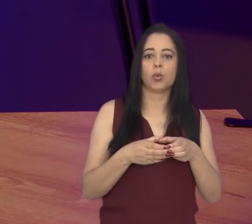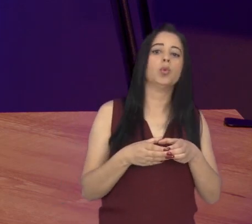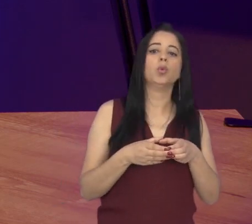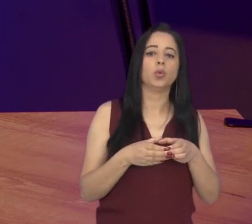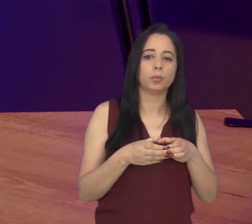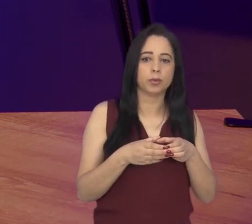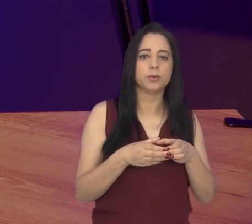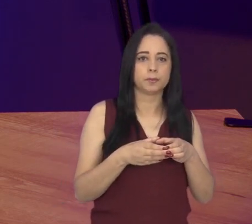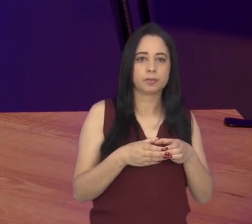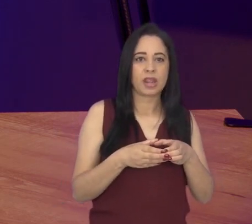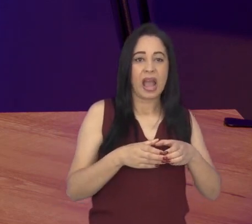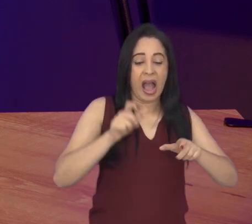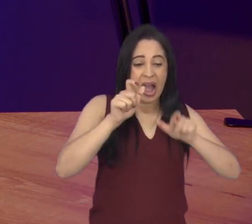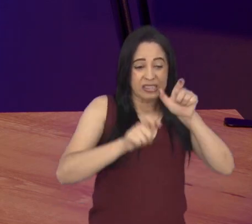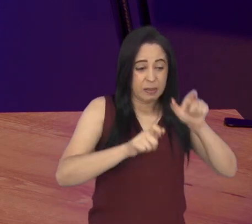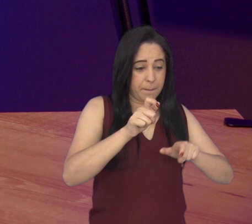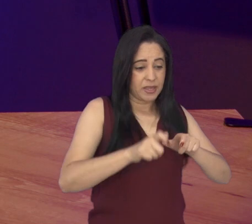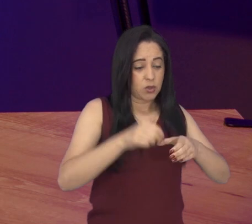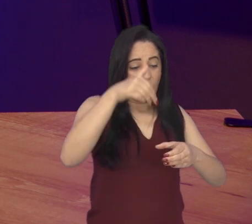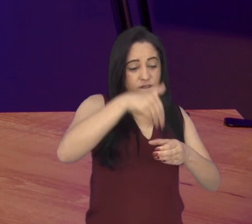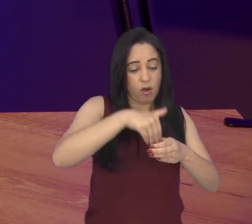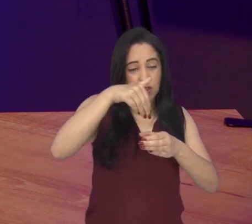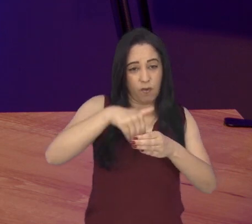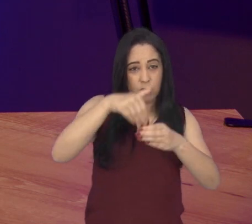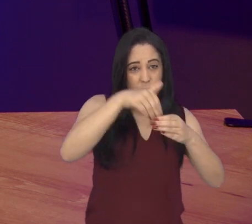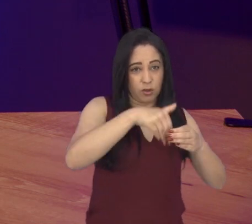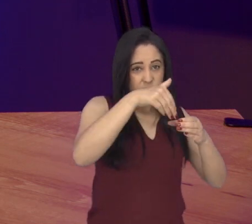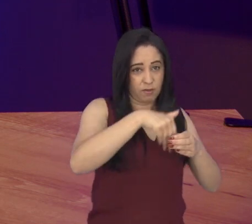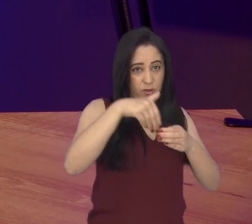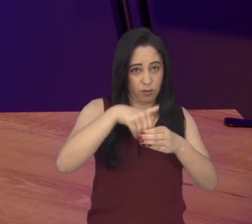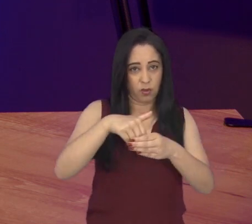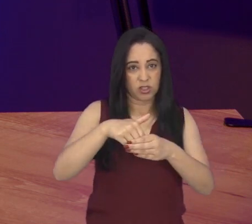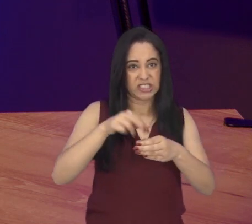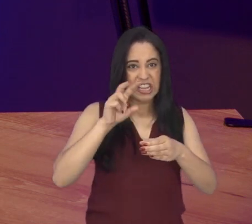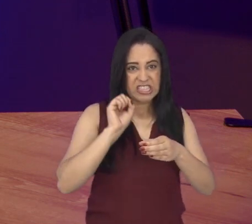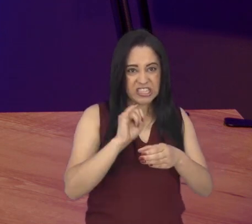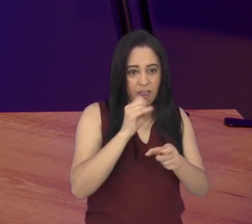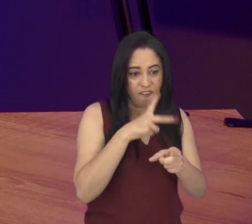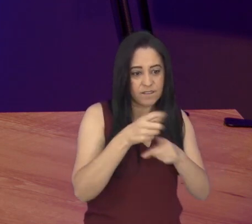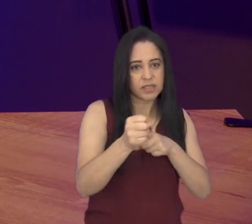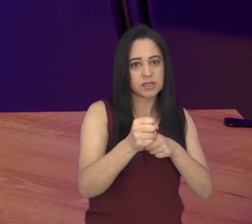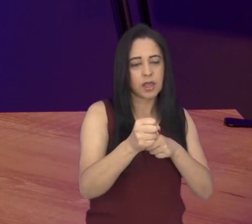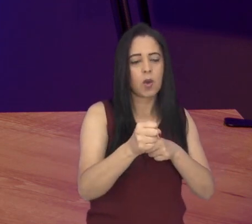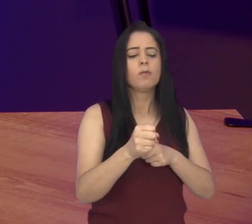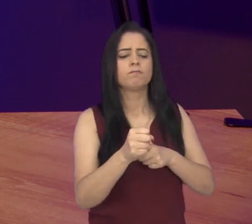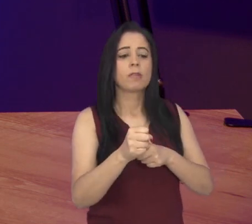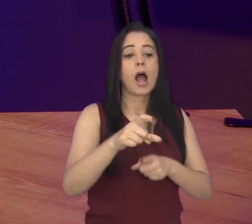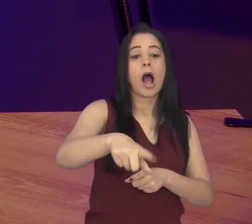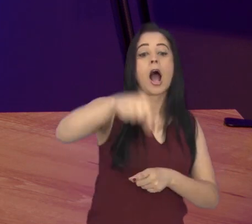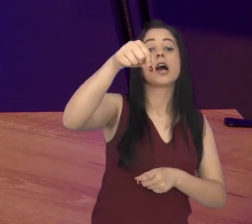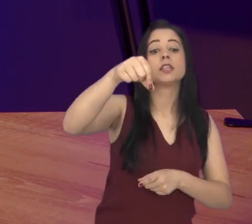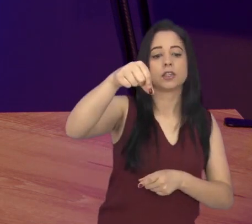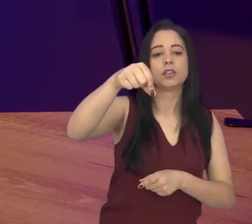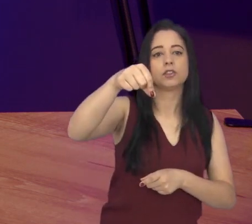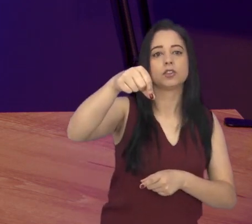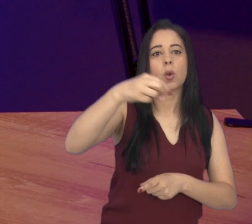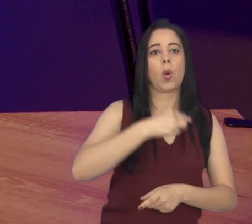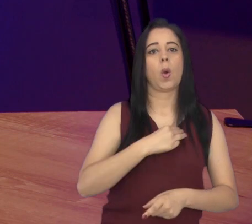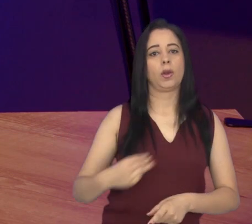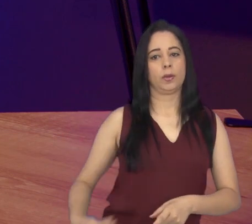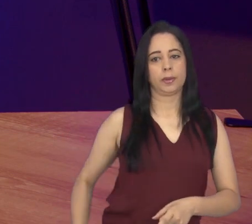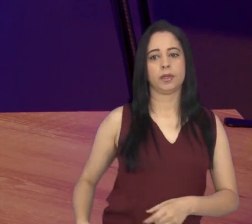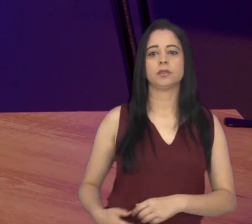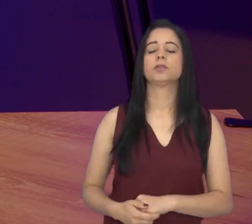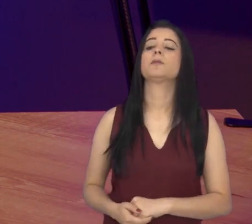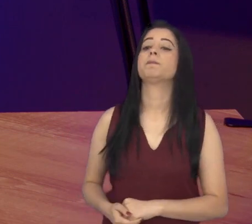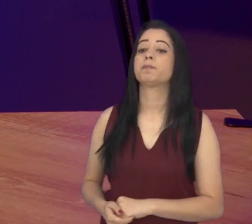tem mais cadeiras, ou seja, a legenda com mais pessoas que possuem, né, poder no Reino Unido, que vão escolher essa